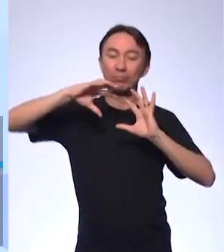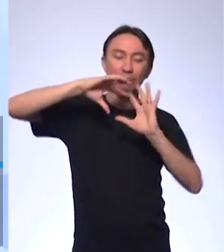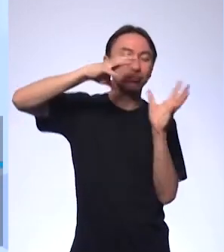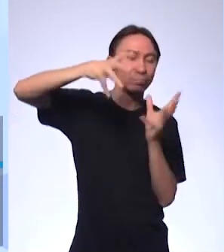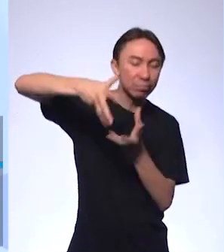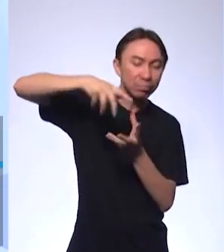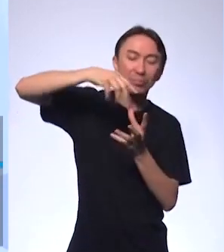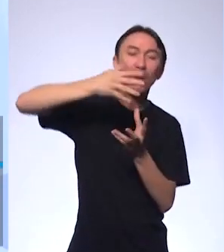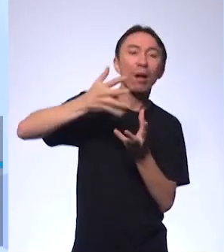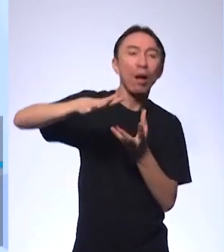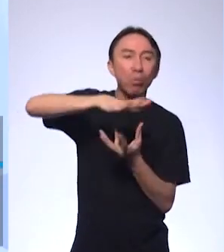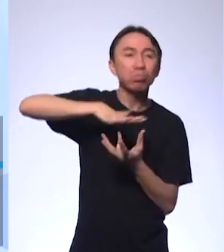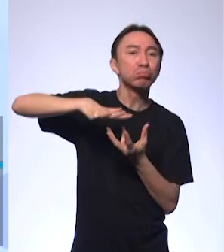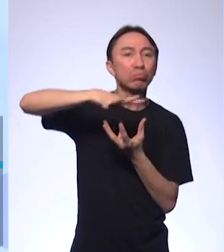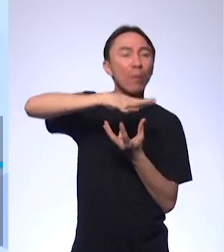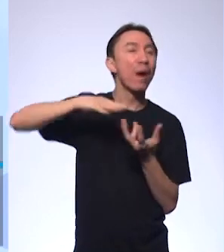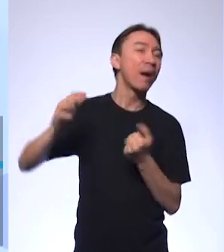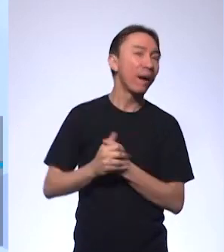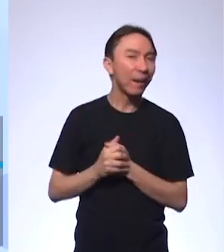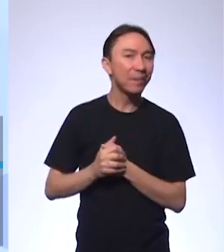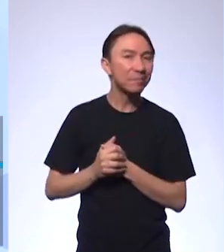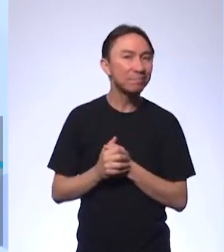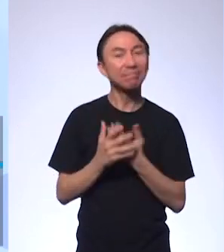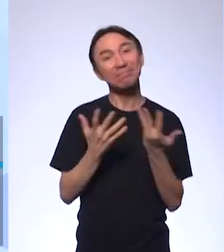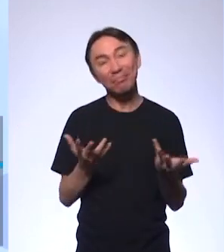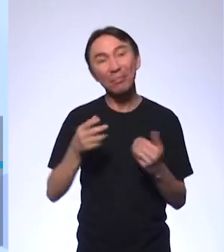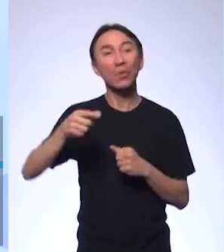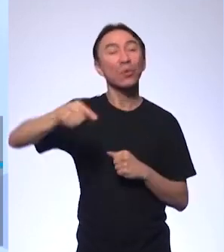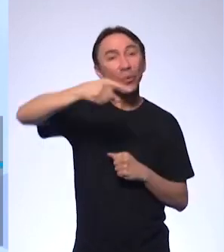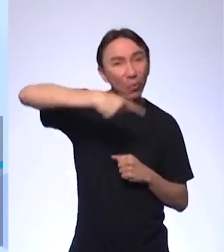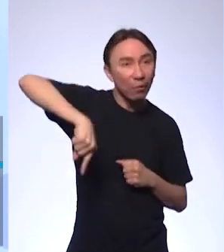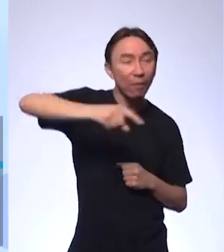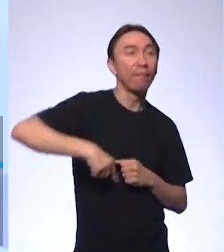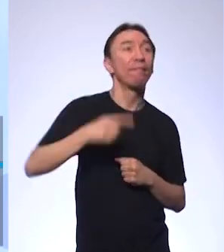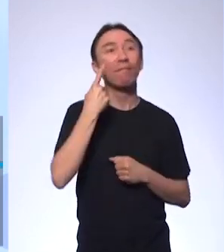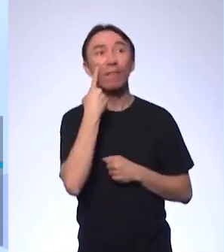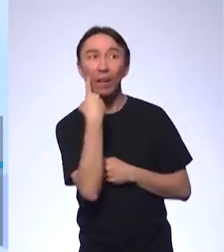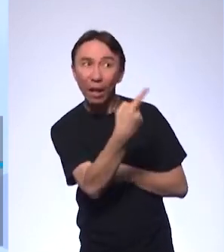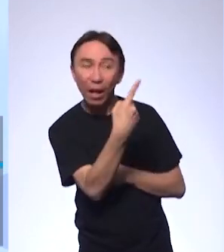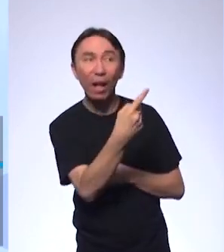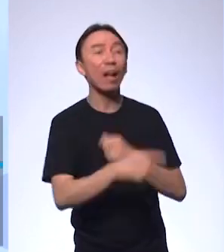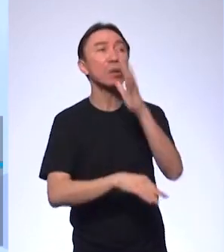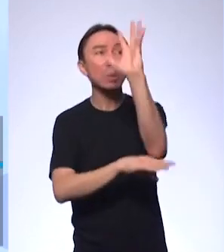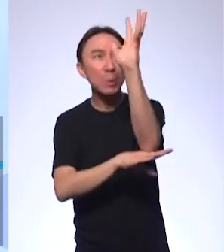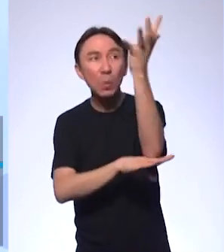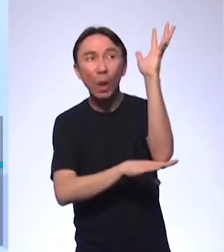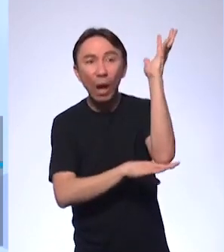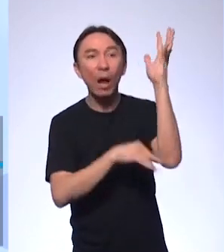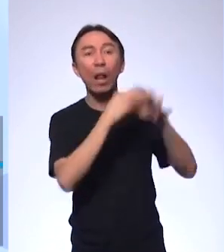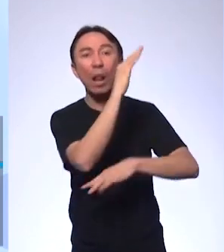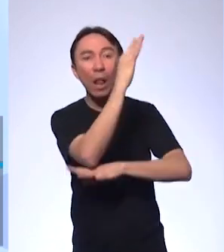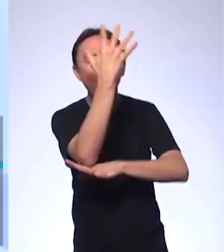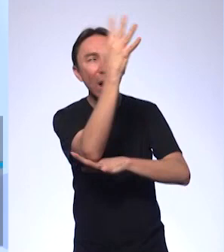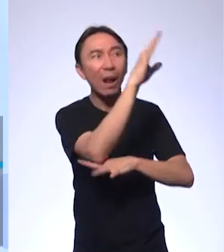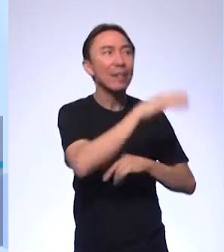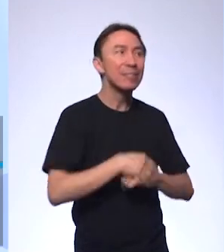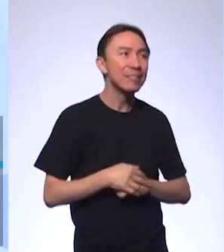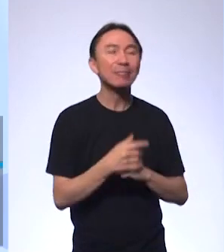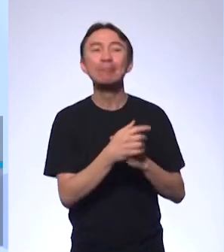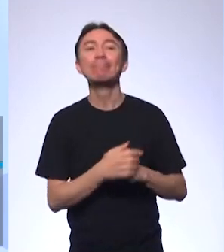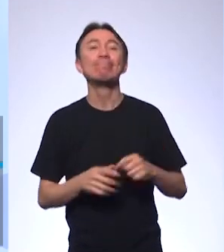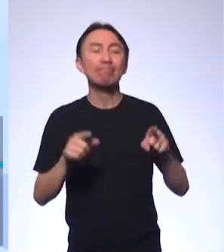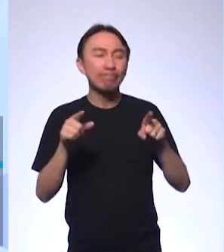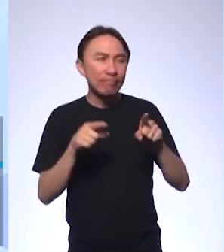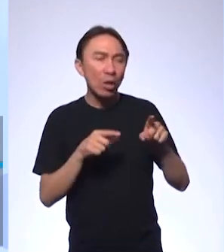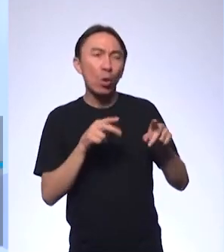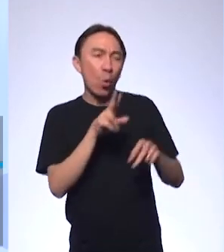ali como uma questão de você conservar também. Né? Então, de não você simplesmente